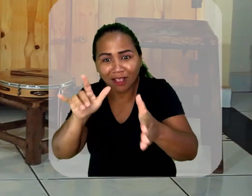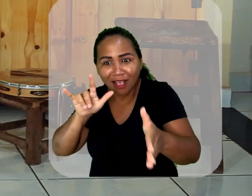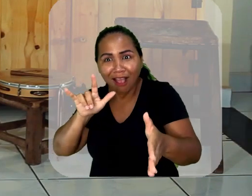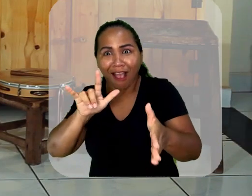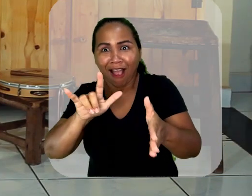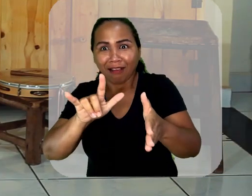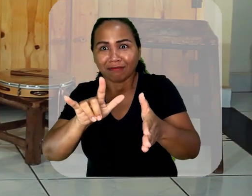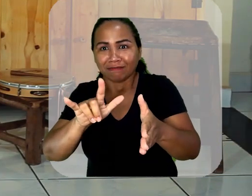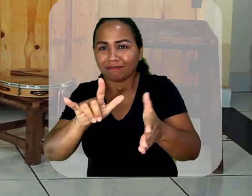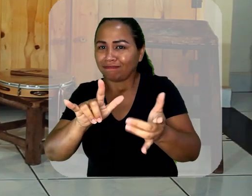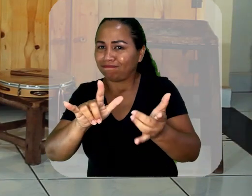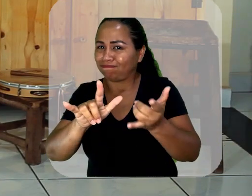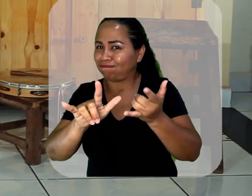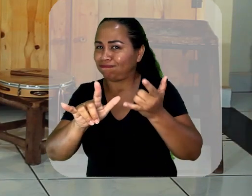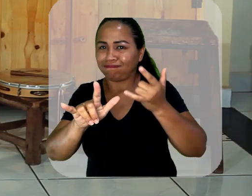não teve compaixão.